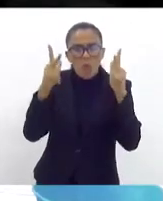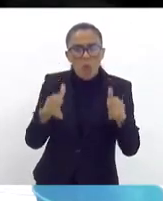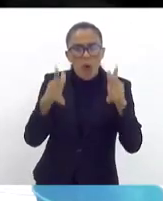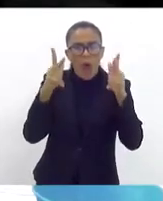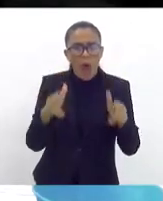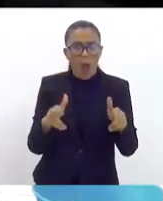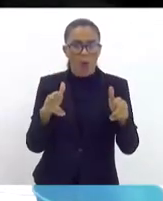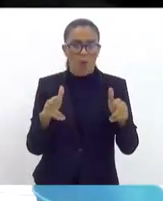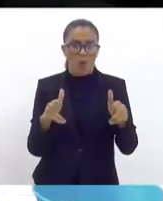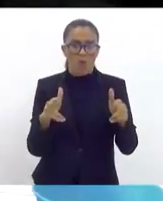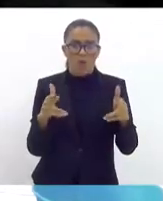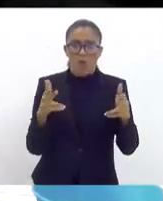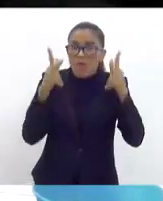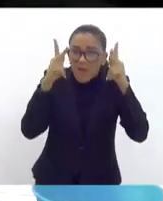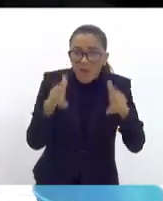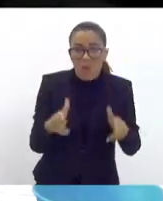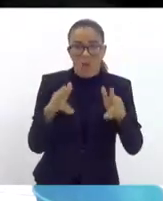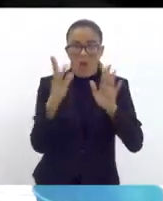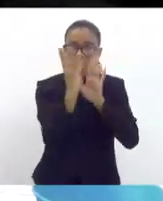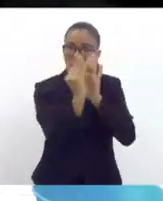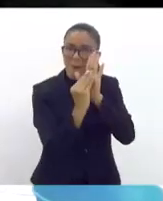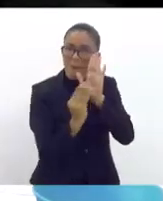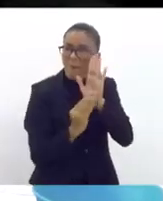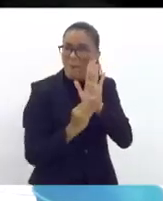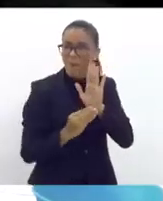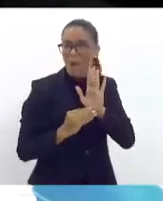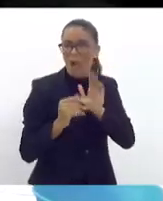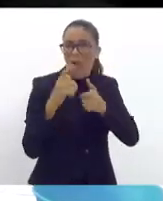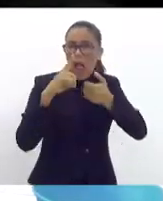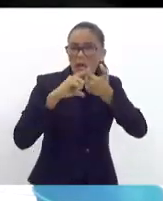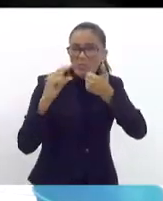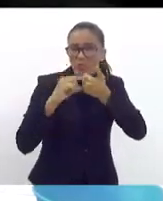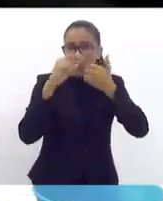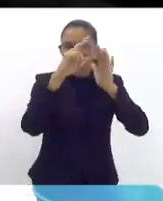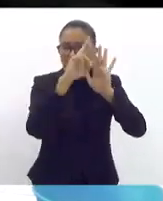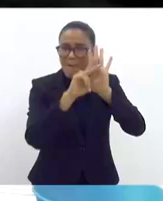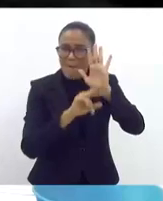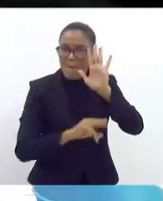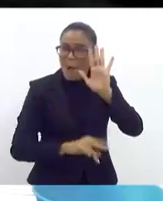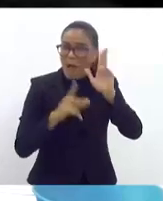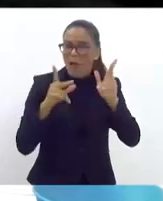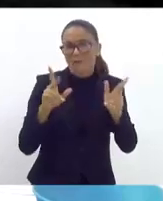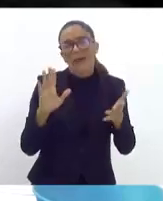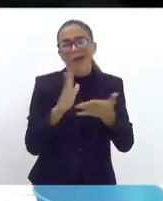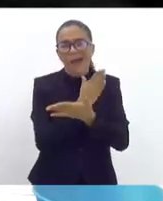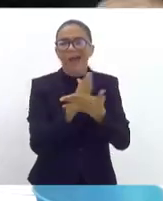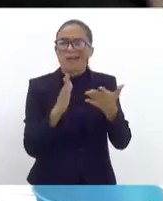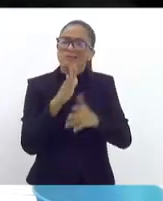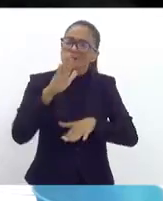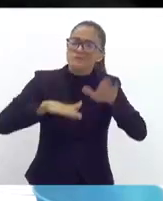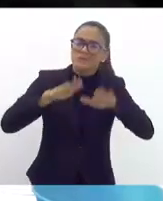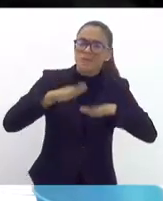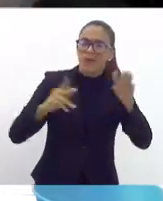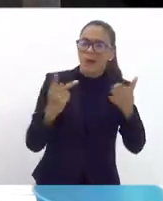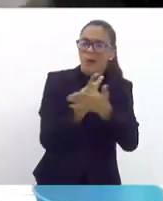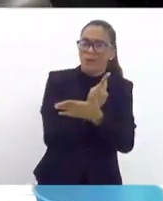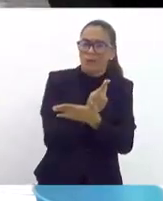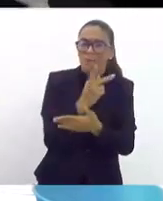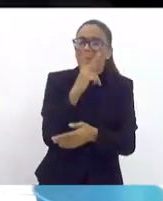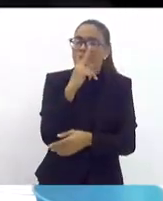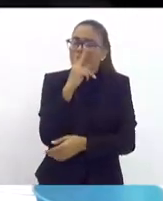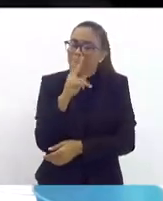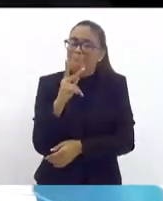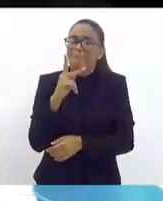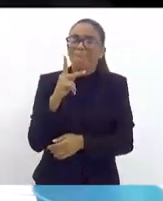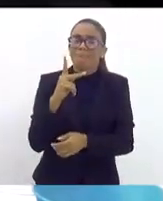parecendo a comissão dele de igual terror então tem umas coisas às vezes que acontece que a gente vai ter que começar a criar